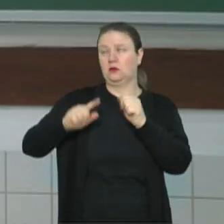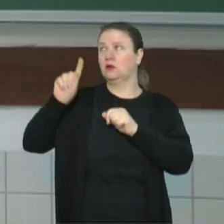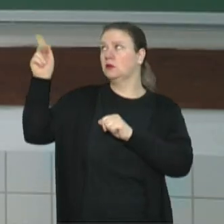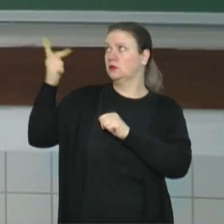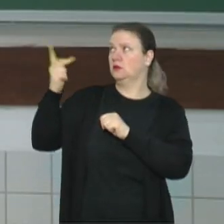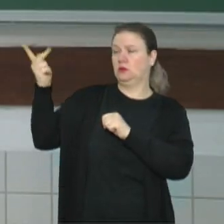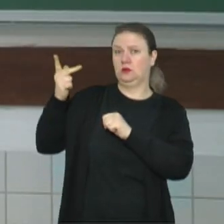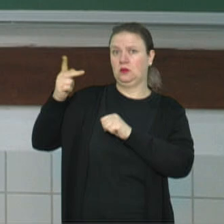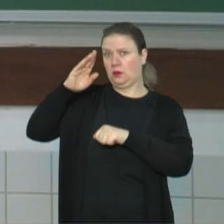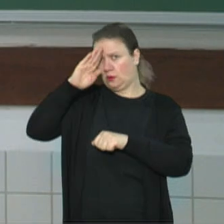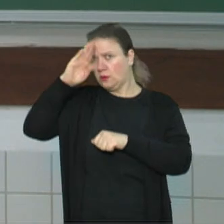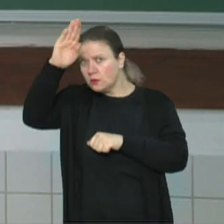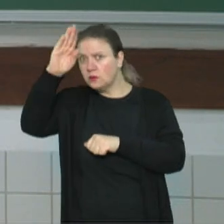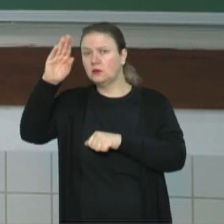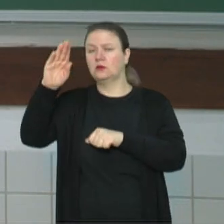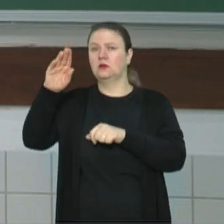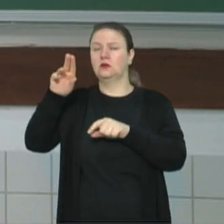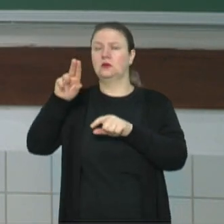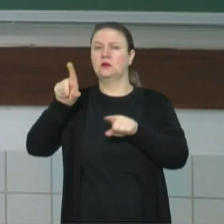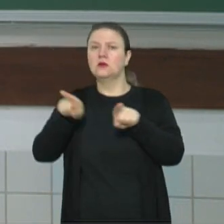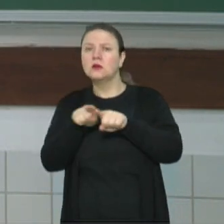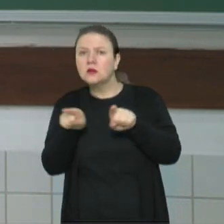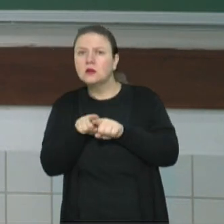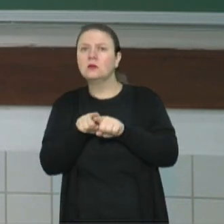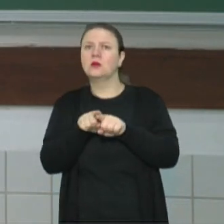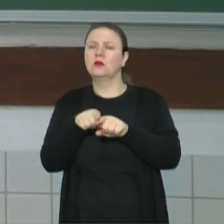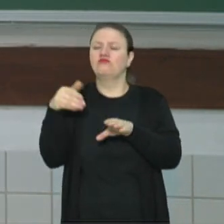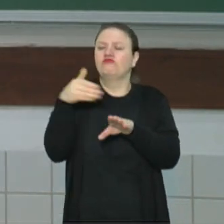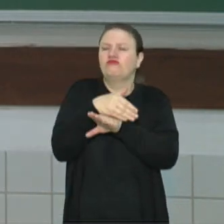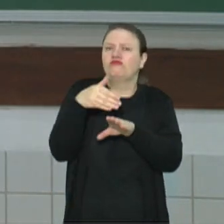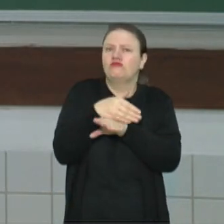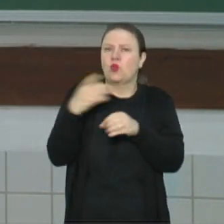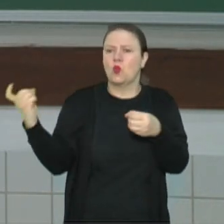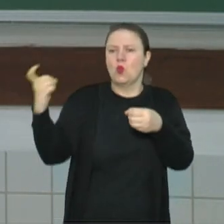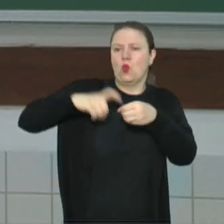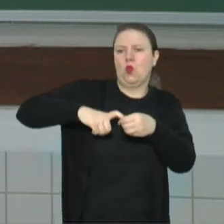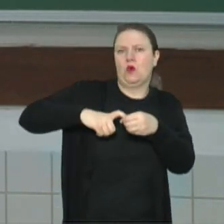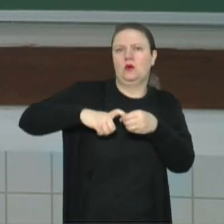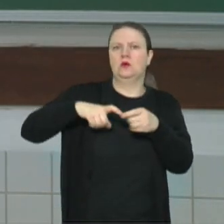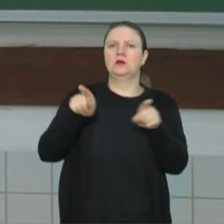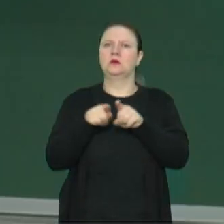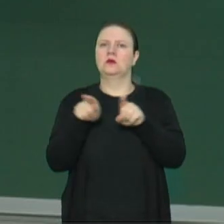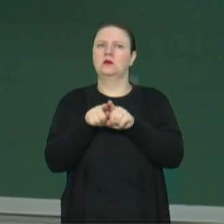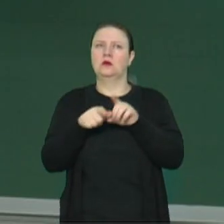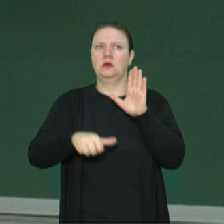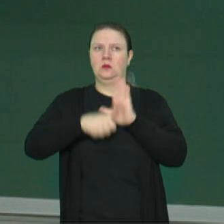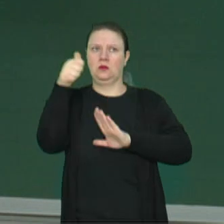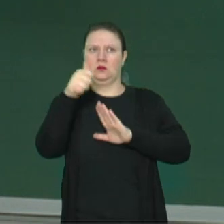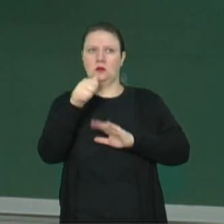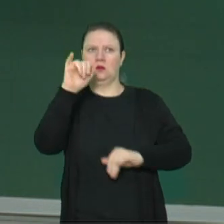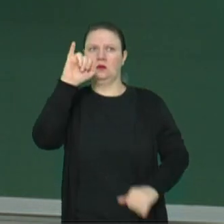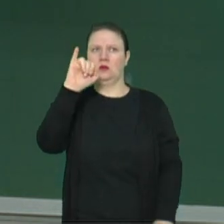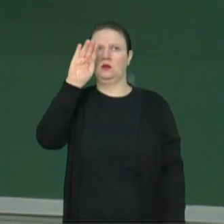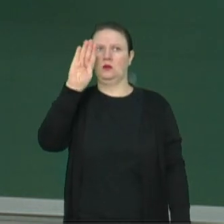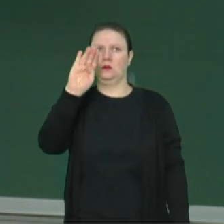mais pessoas que federadas a ela, né? Então, temos aqui a primeira instituição, que é